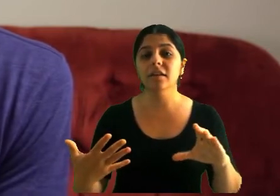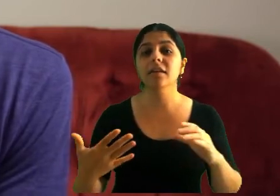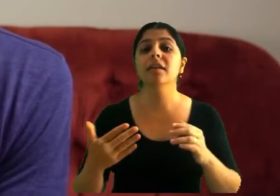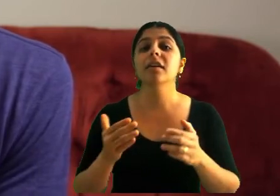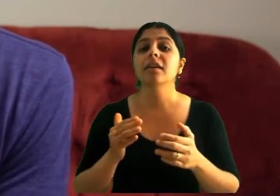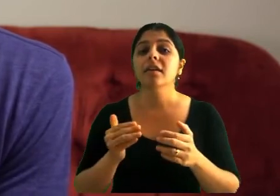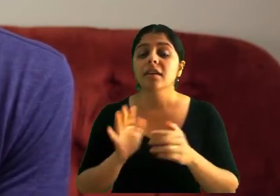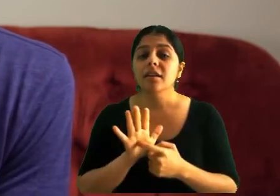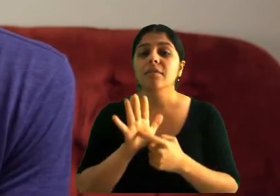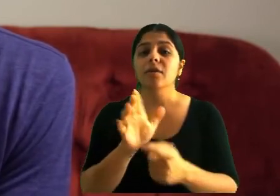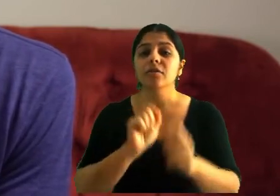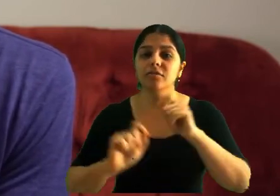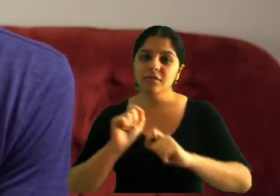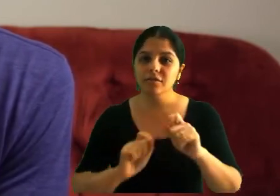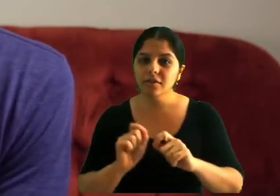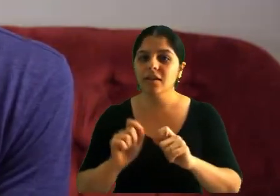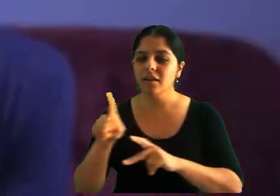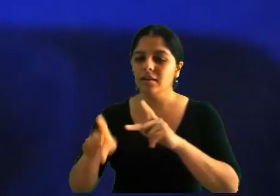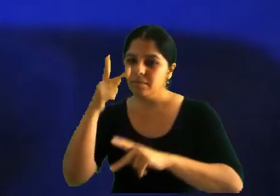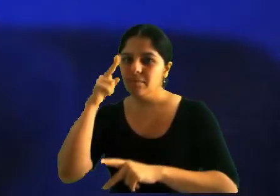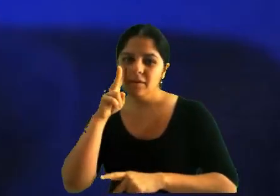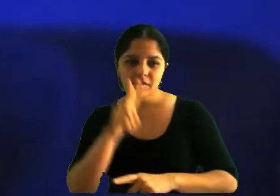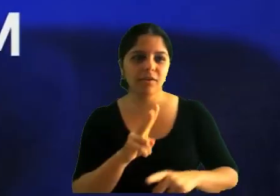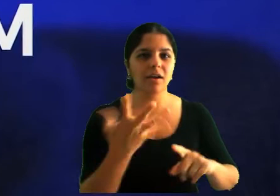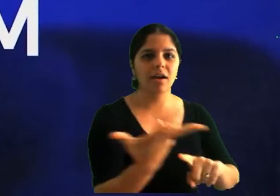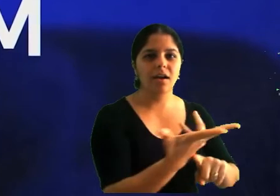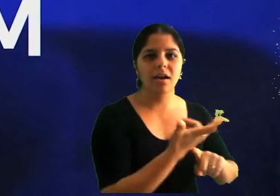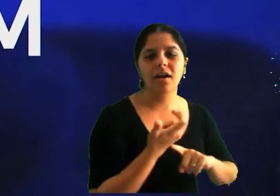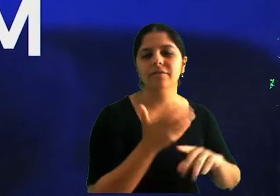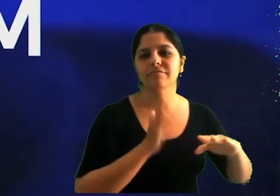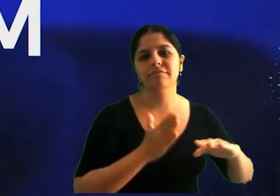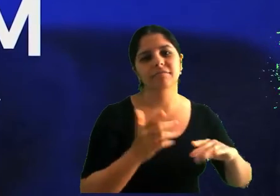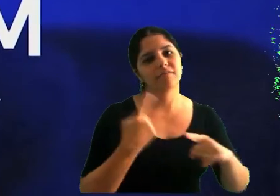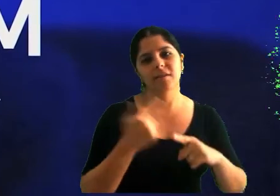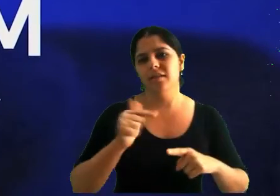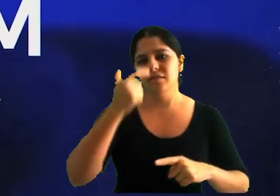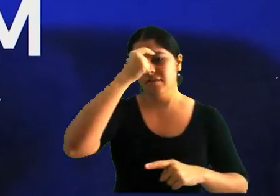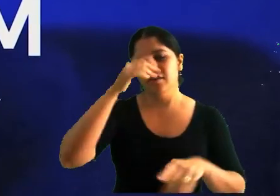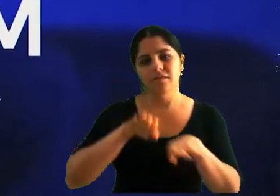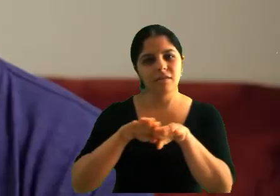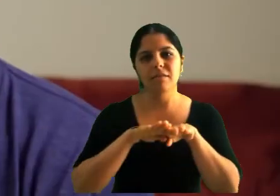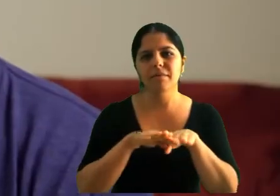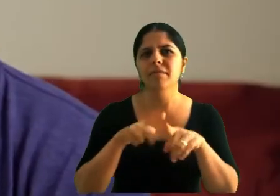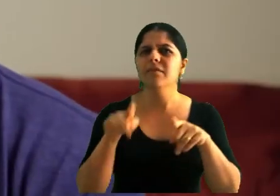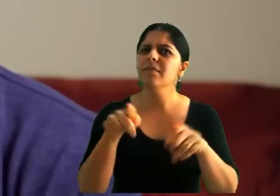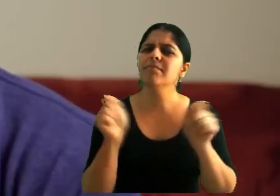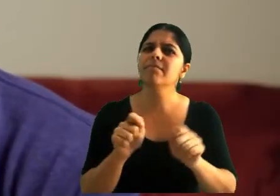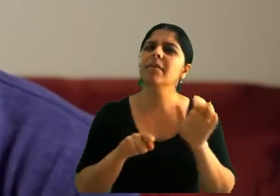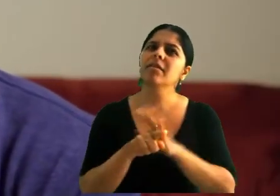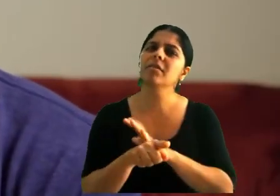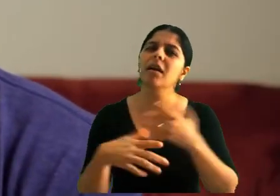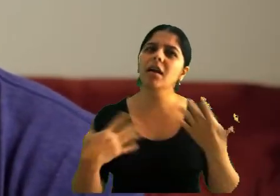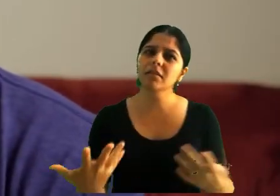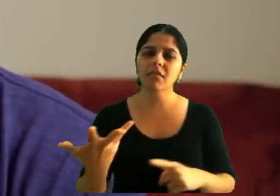primeiras barreiras entre o público e a arte contemporânea, porque não existe um senso comum. Aí você pode estar se